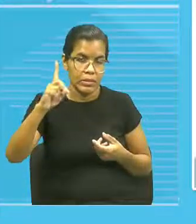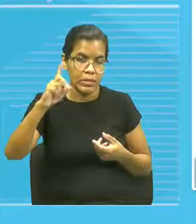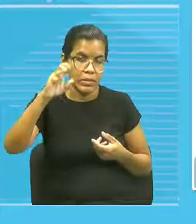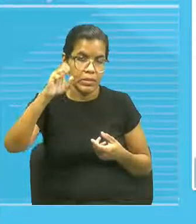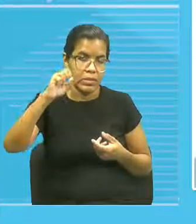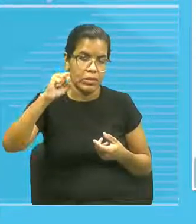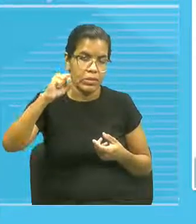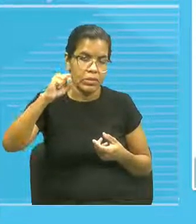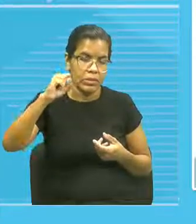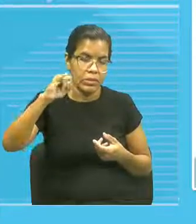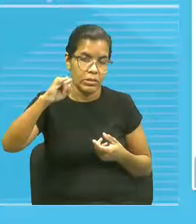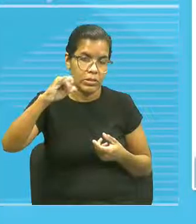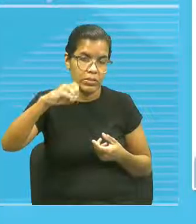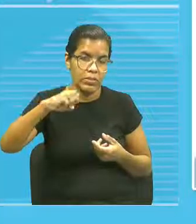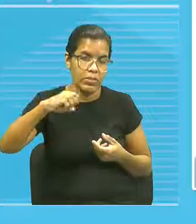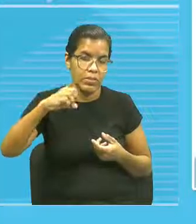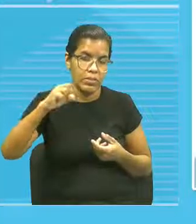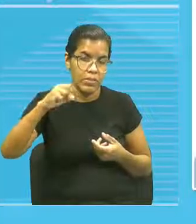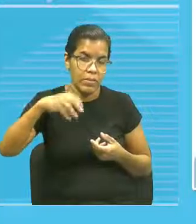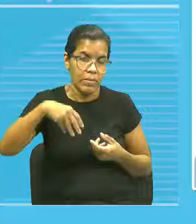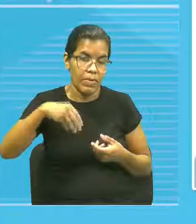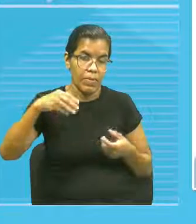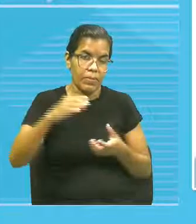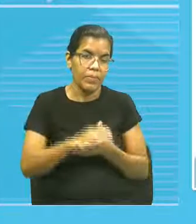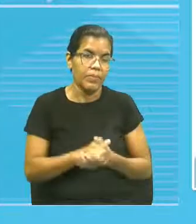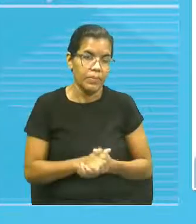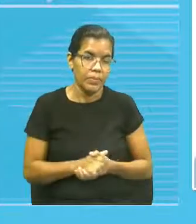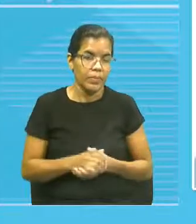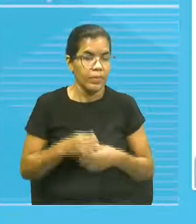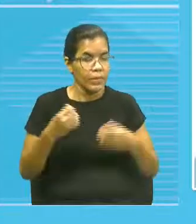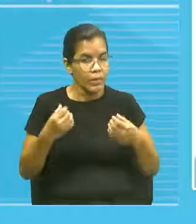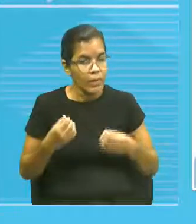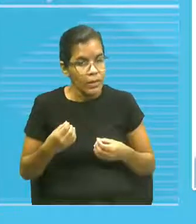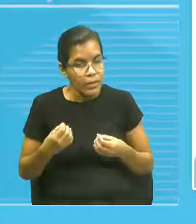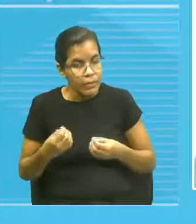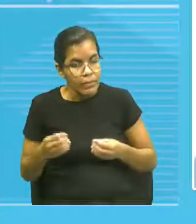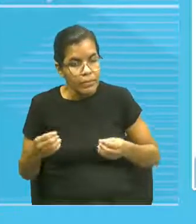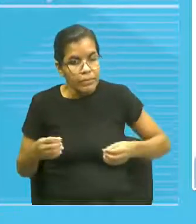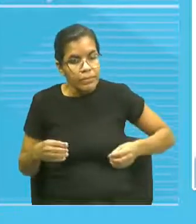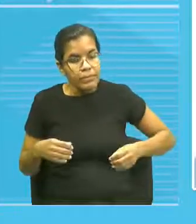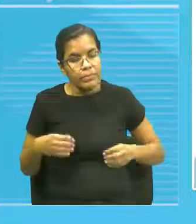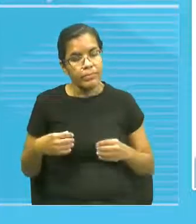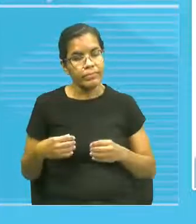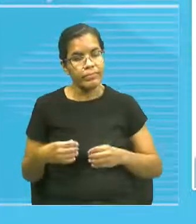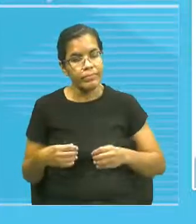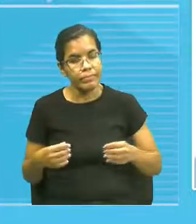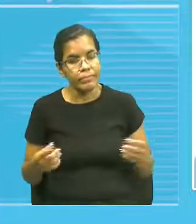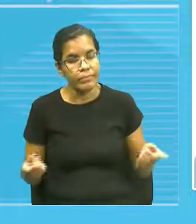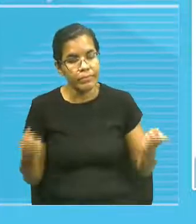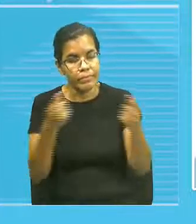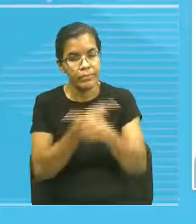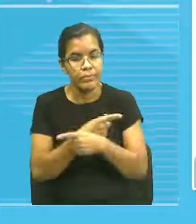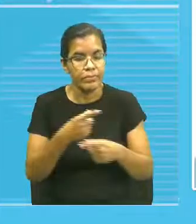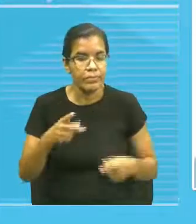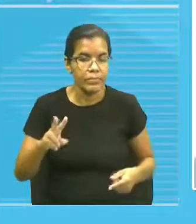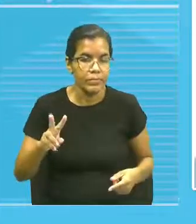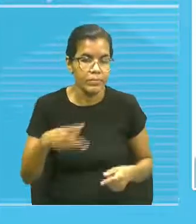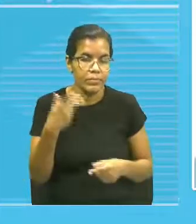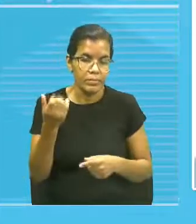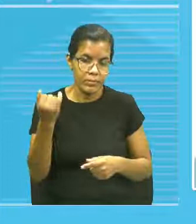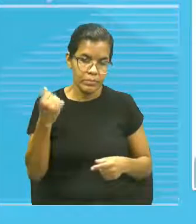também tem um contrário, né? Que é o hipo